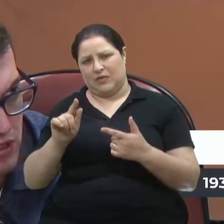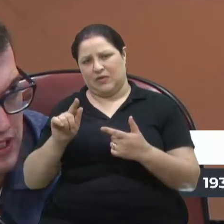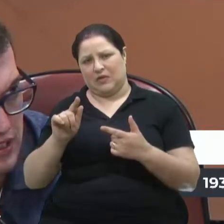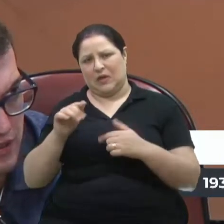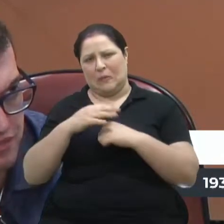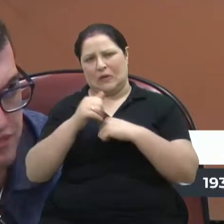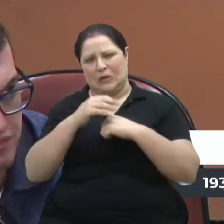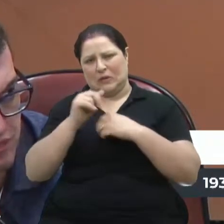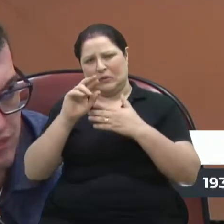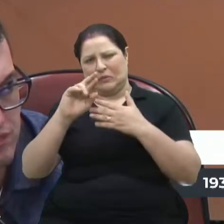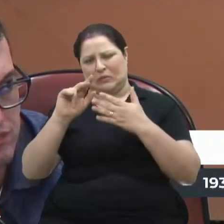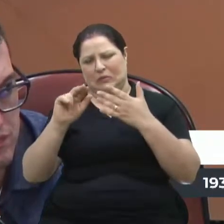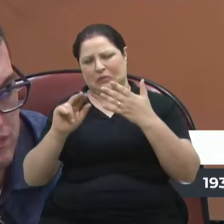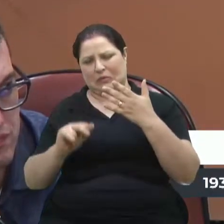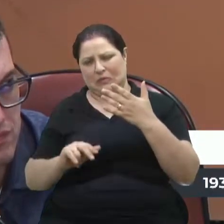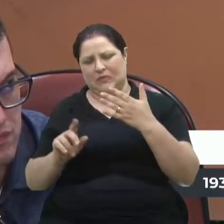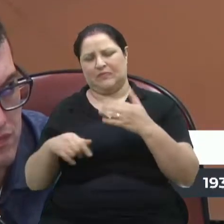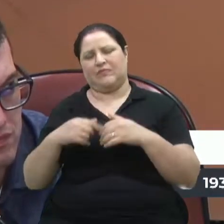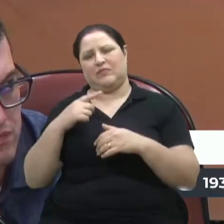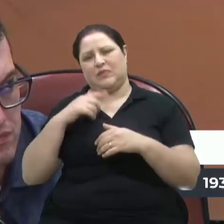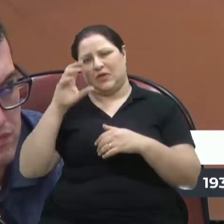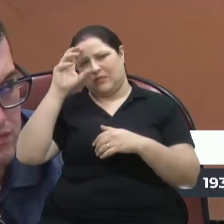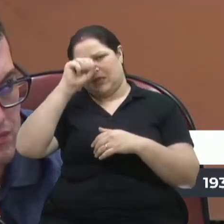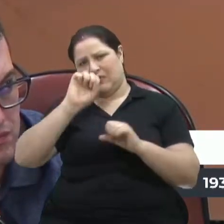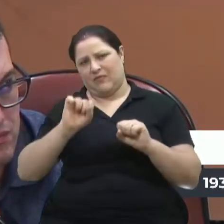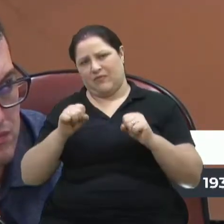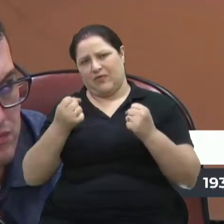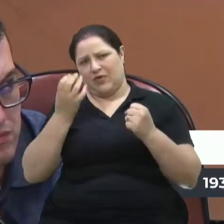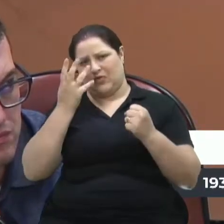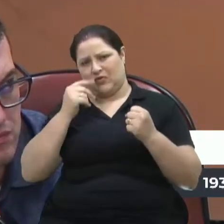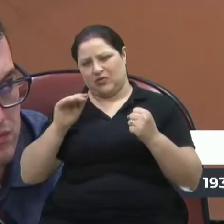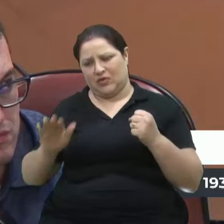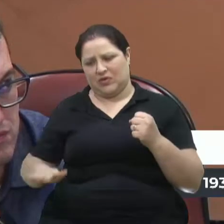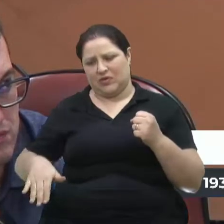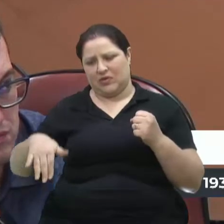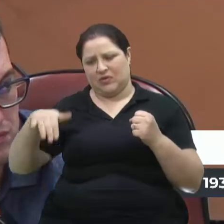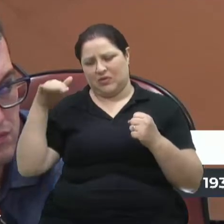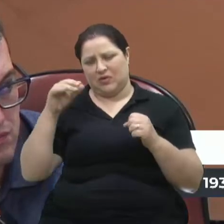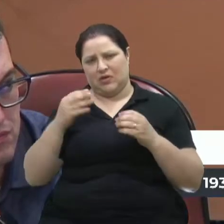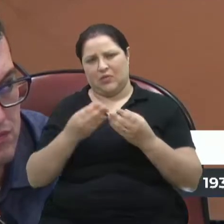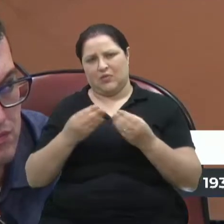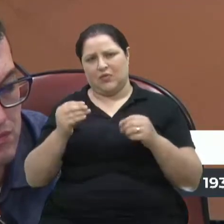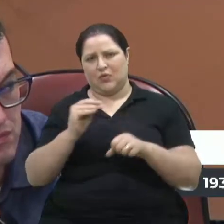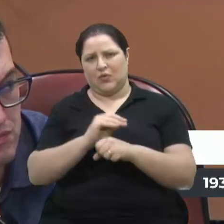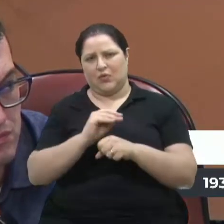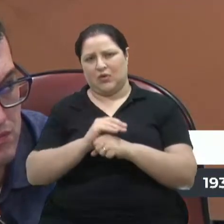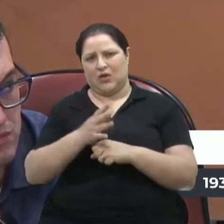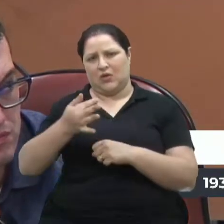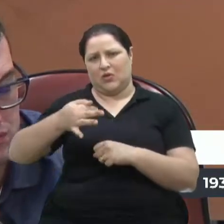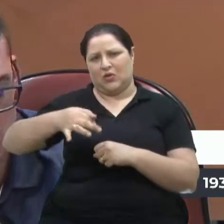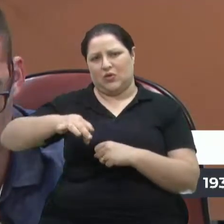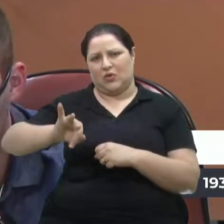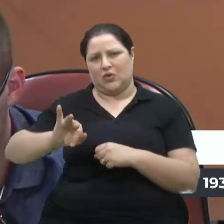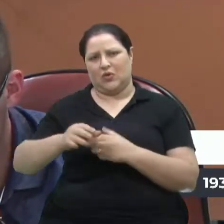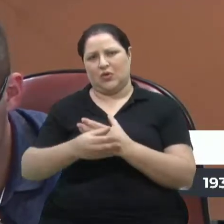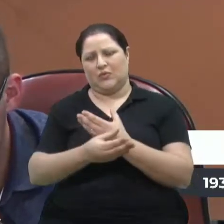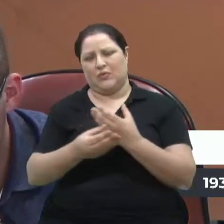tinha vários apelidos. Aprendeu a ser forte desde pequeno. Muitos cuidados, muita dor,